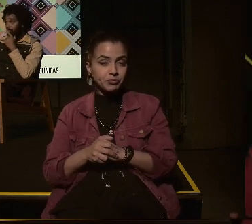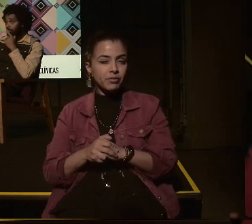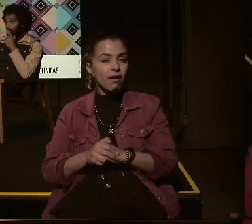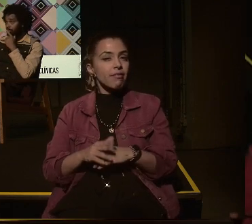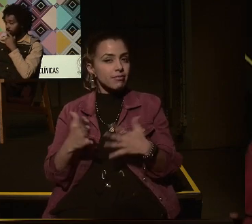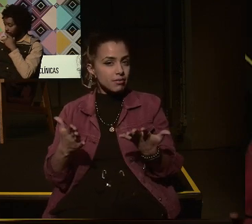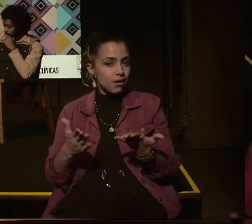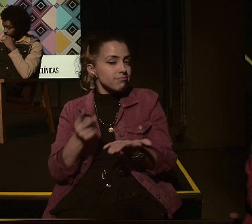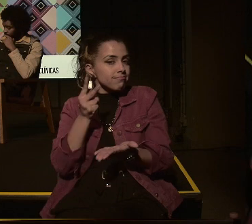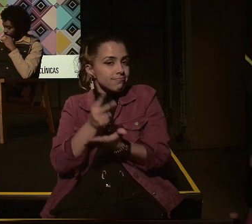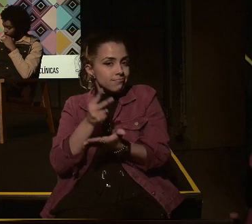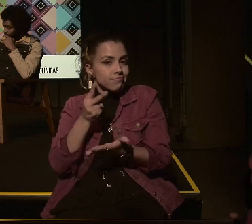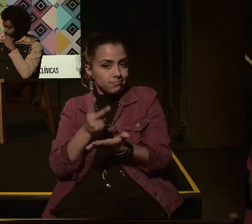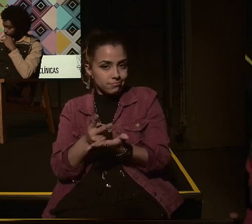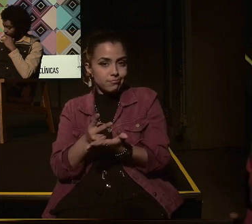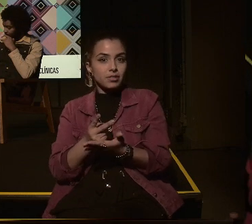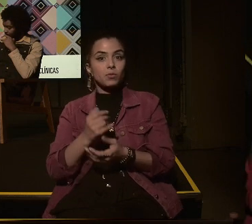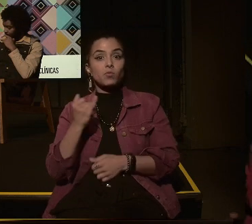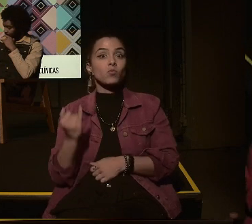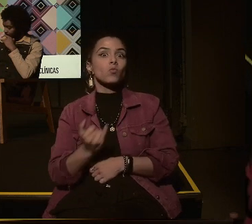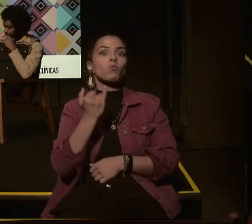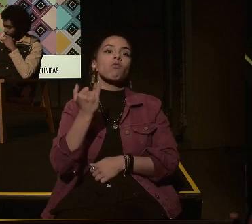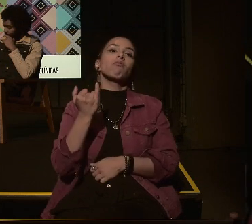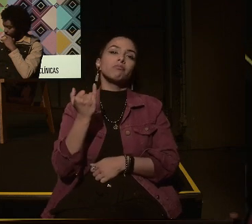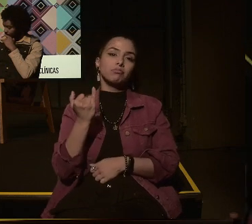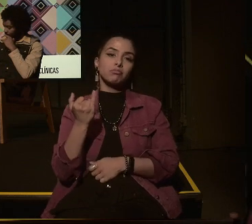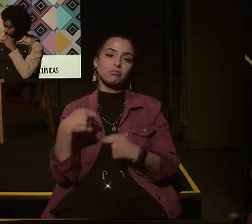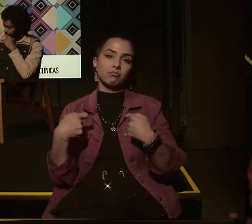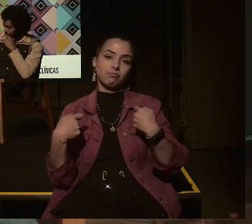é necessário desnortear